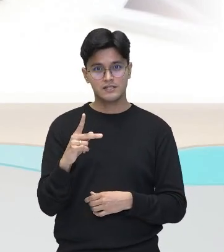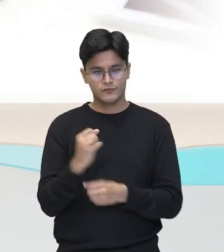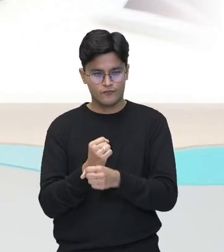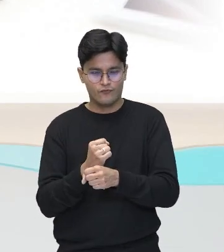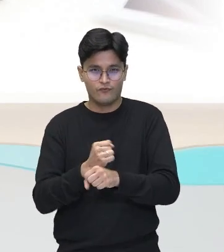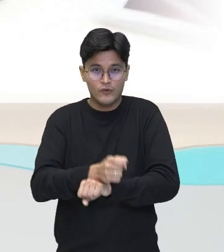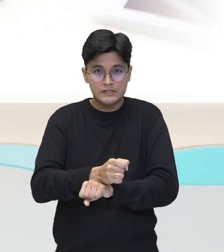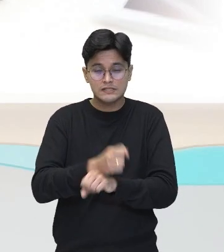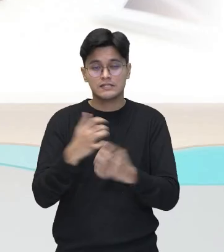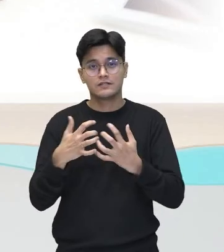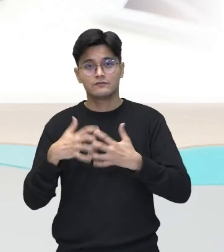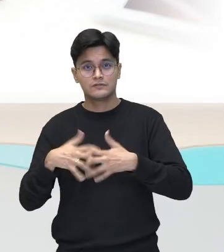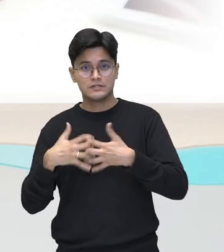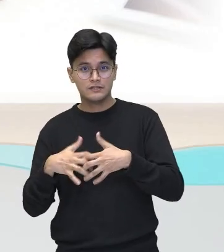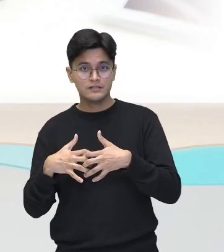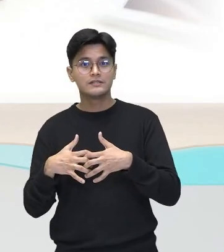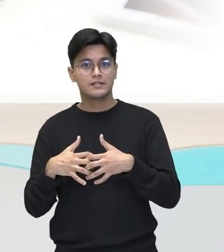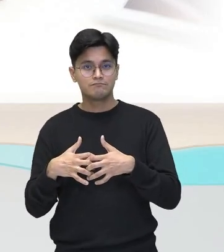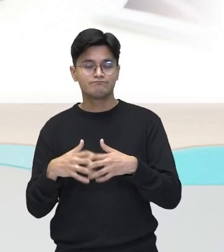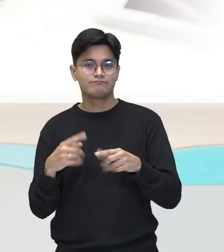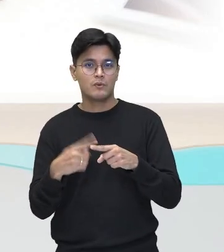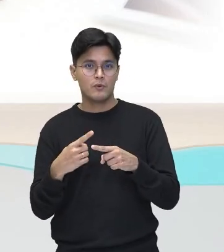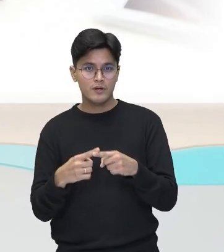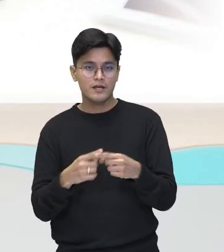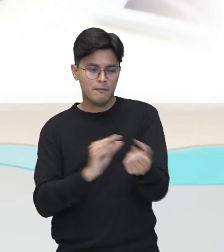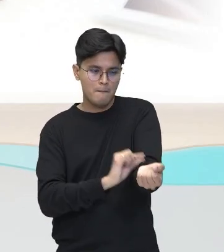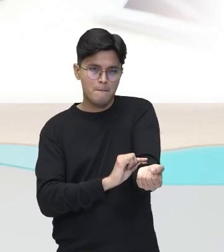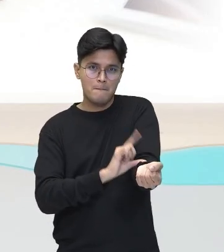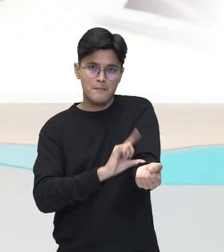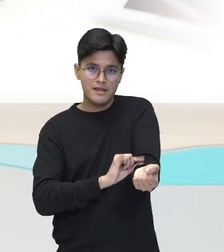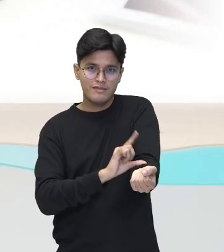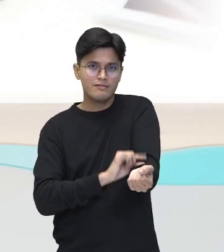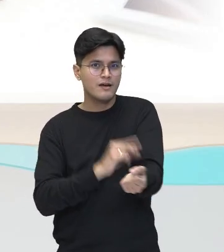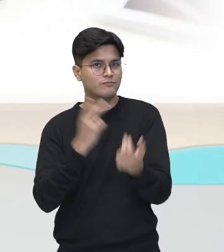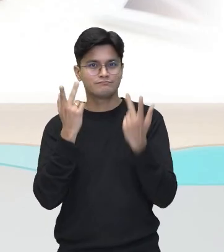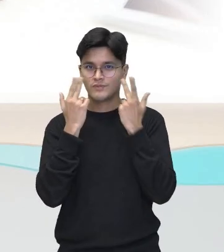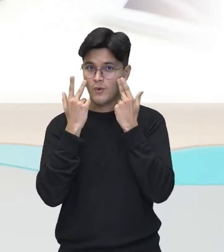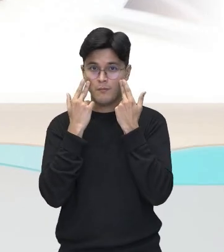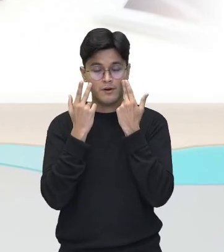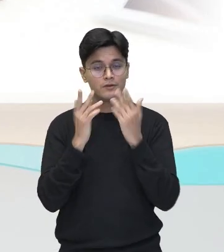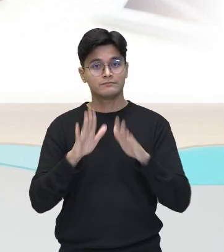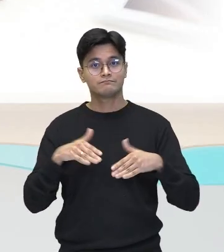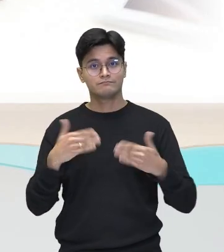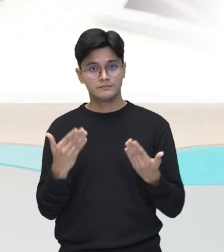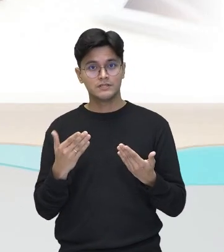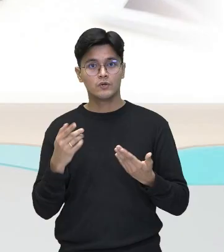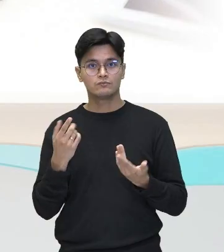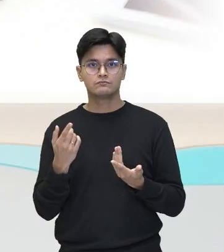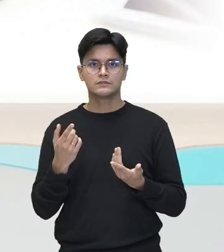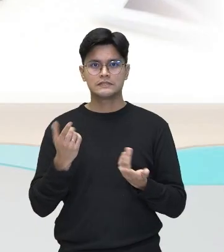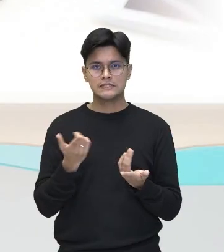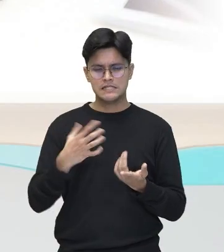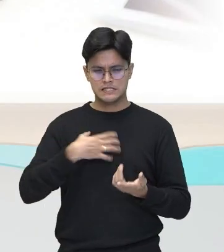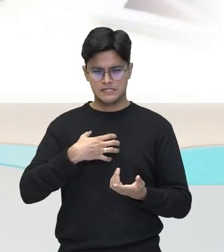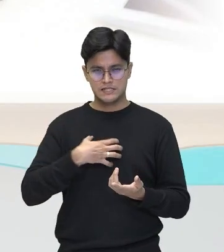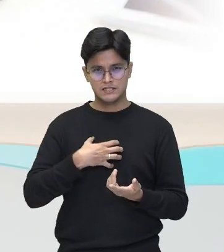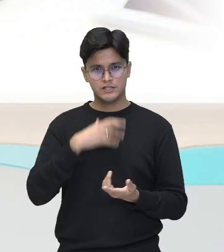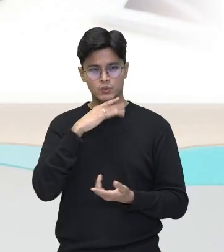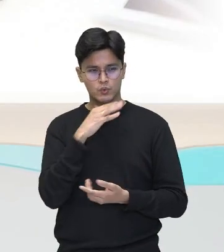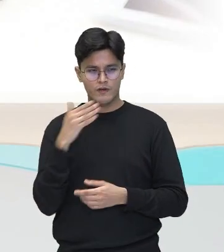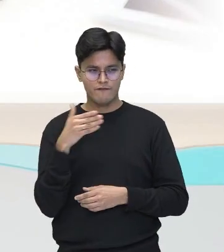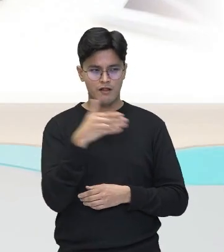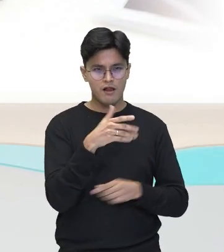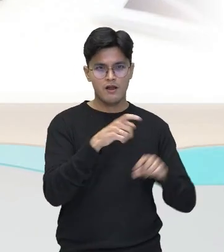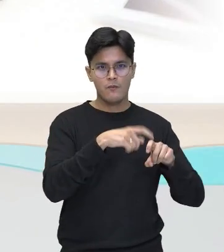né, essa pressão alterada. Quando você vai procurar se tratar, você já criou